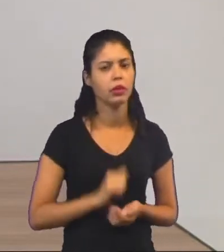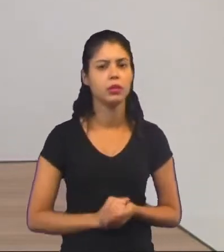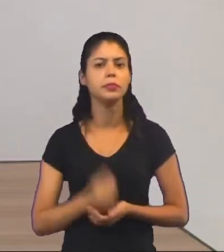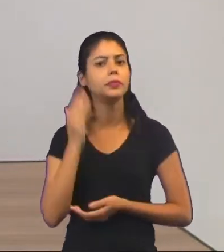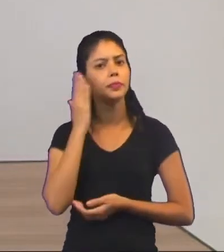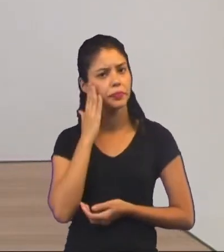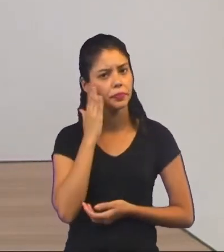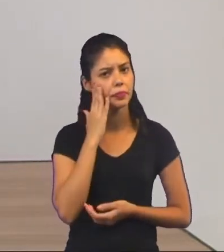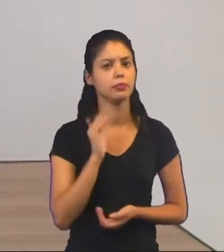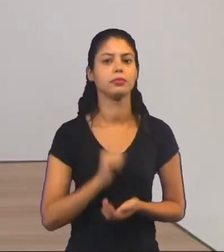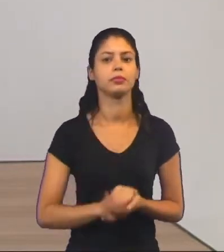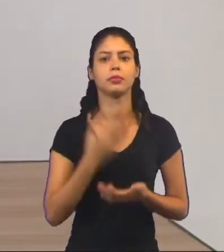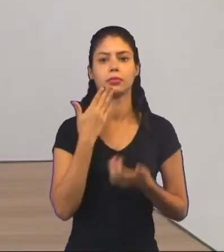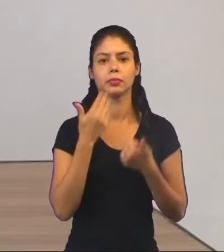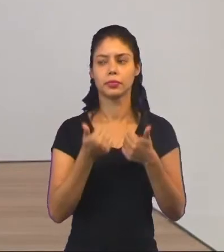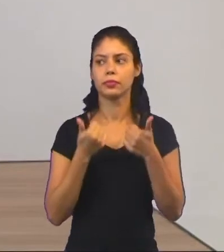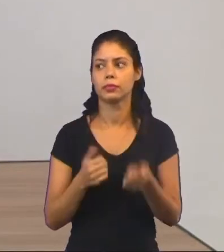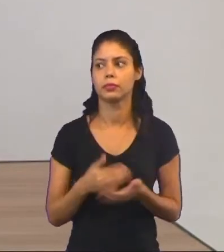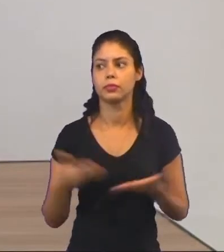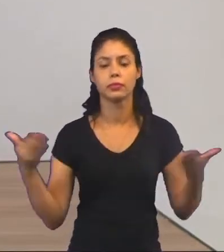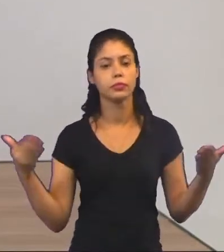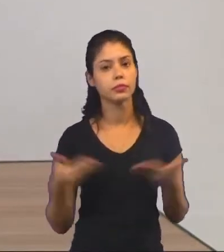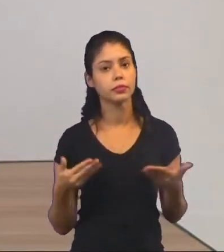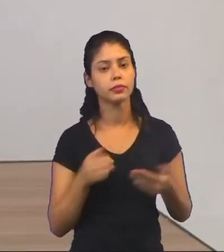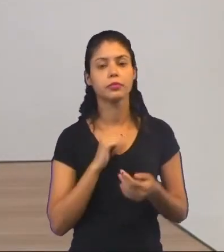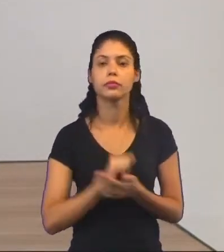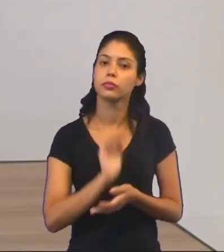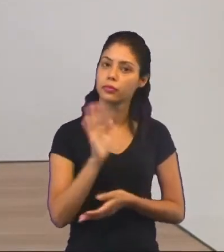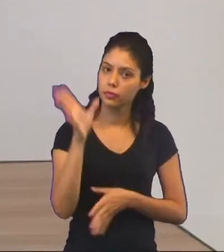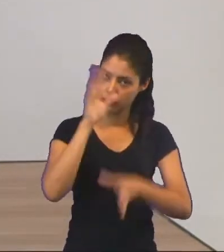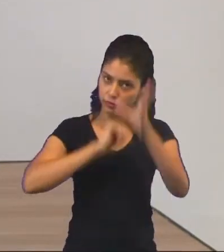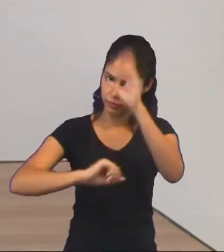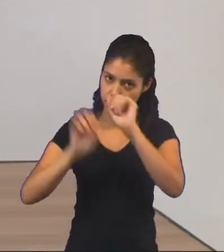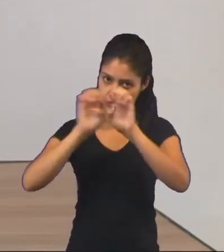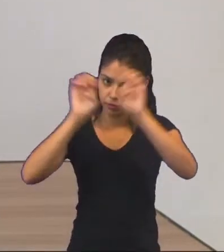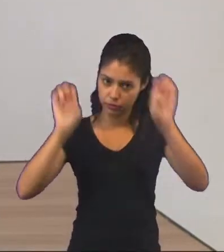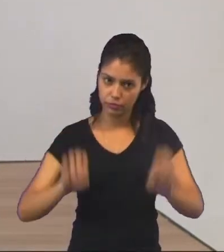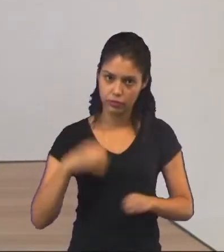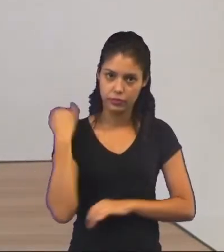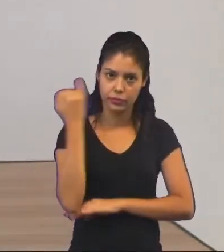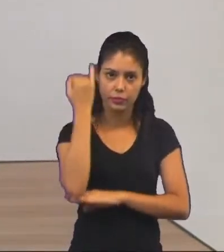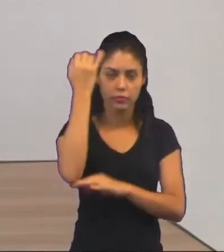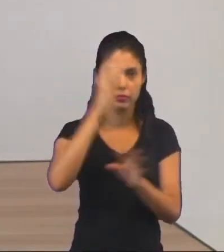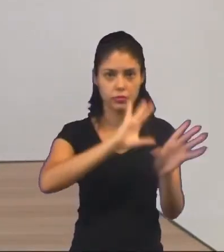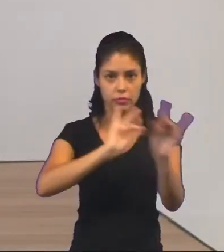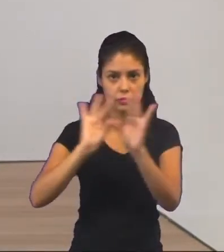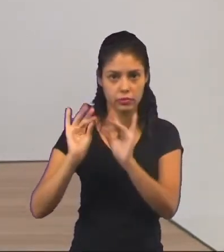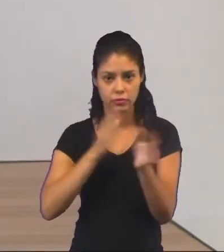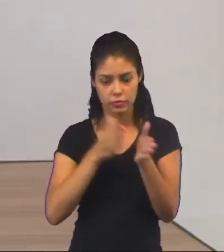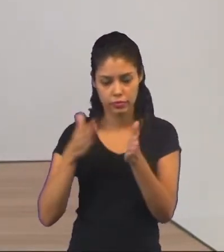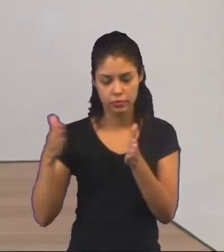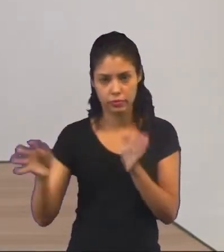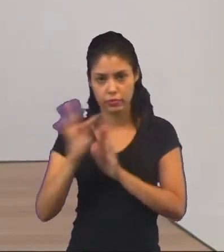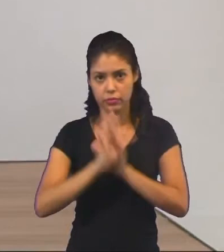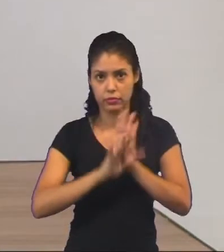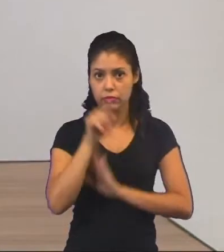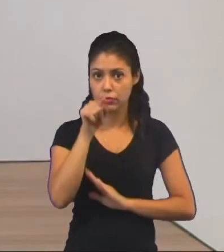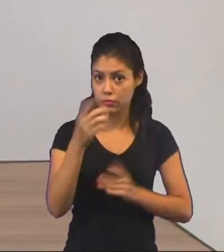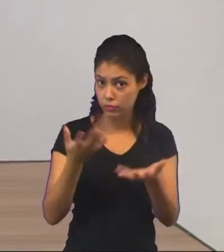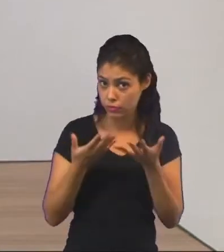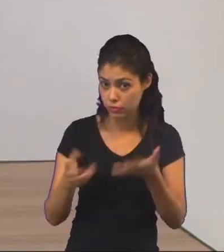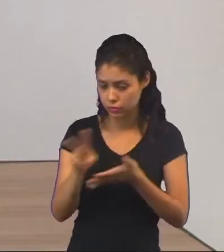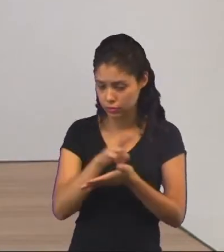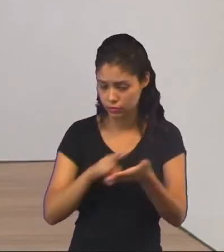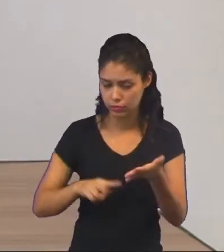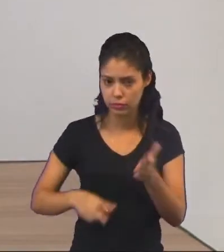Estão compreendendo? Muito bem. Então agora, vocês já aprenderam sobre a estrutura, a importância de cada parte desse texto. Eu quero que